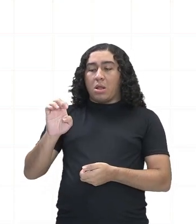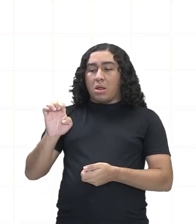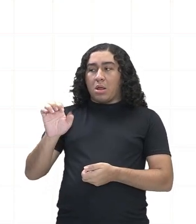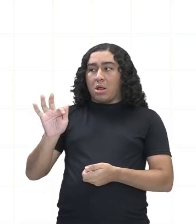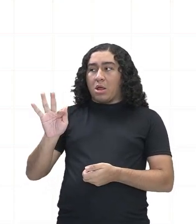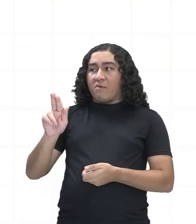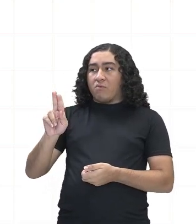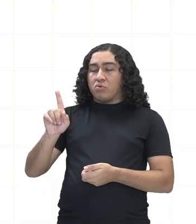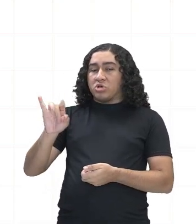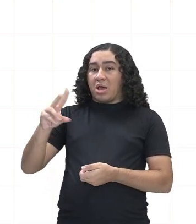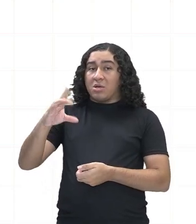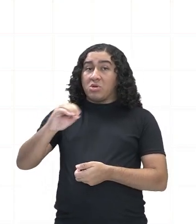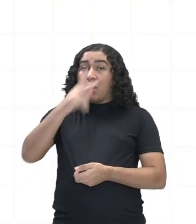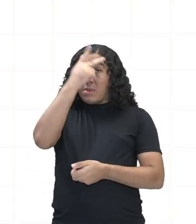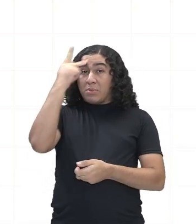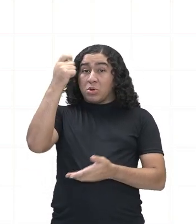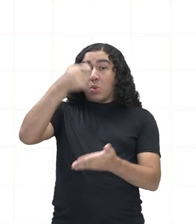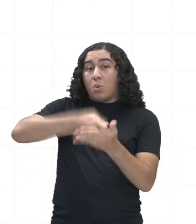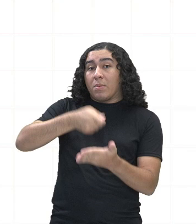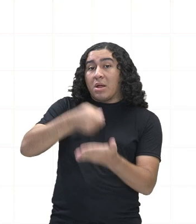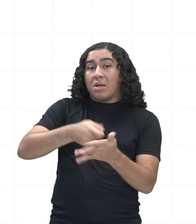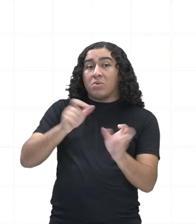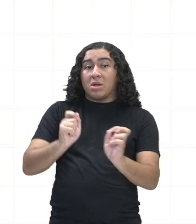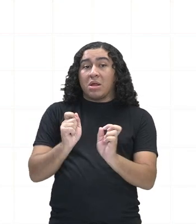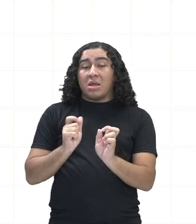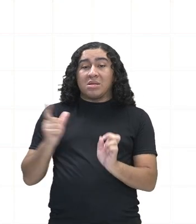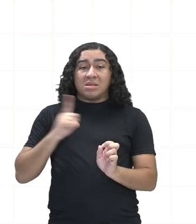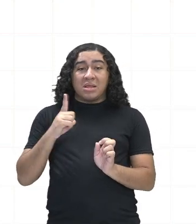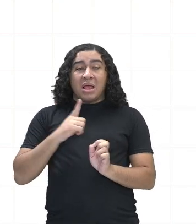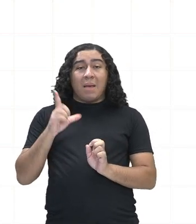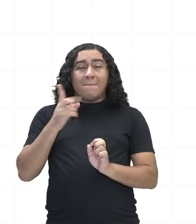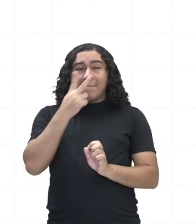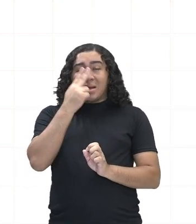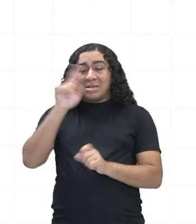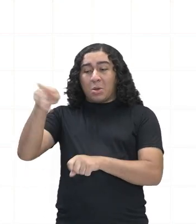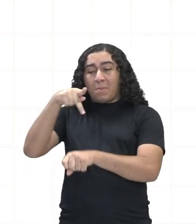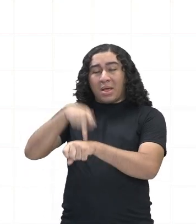uma pessoa que é obrigada a abandonar o seu país.